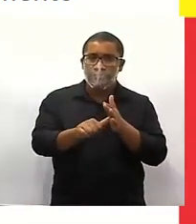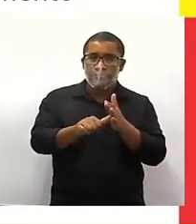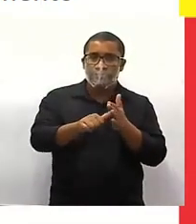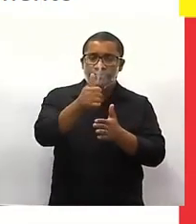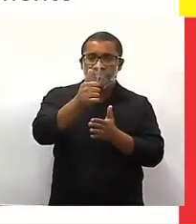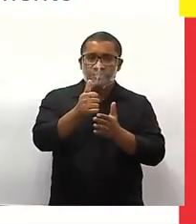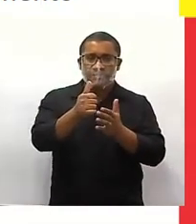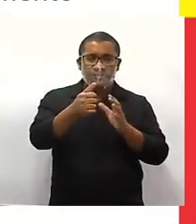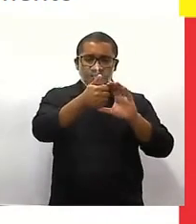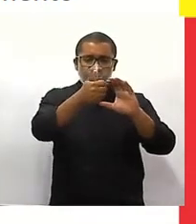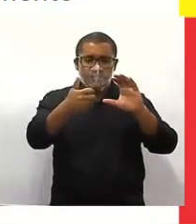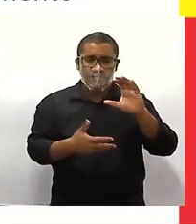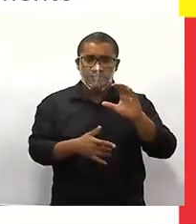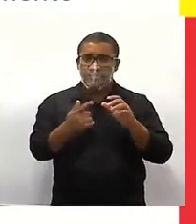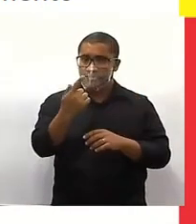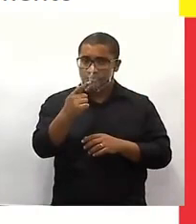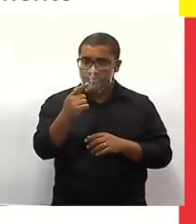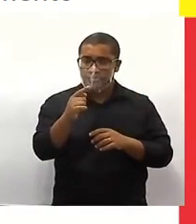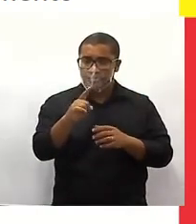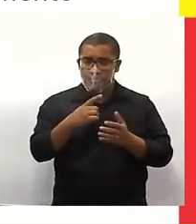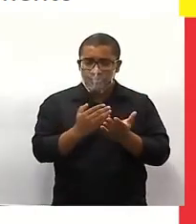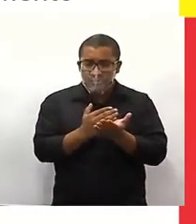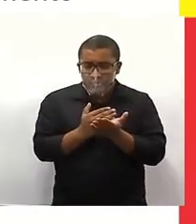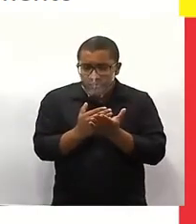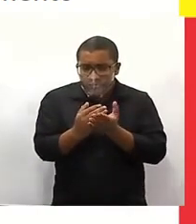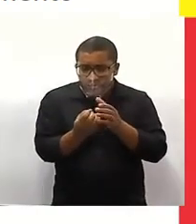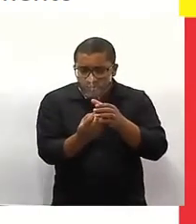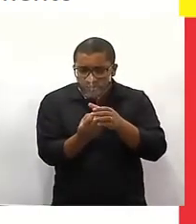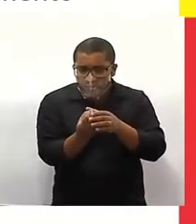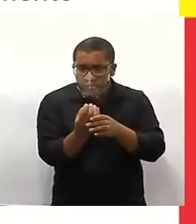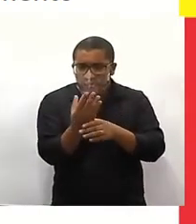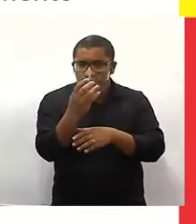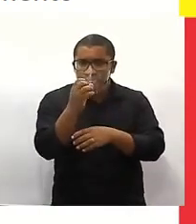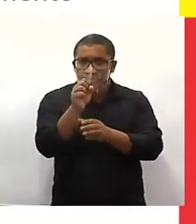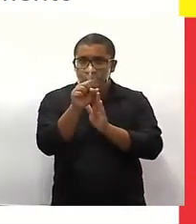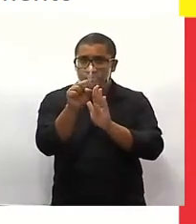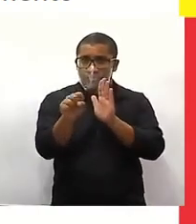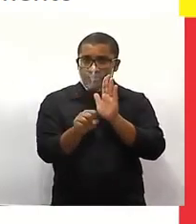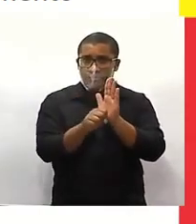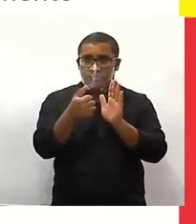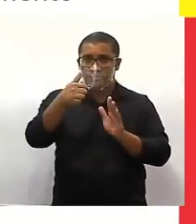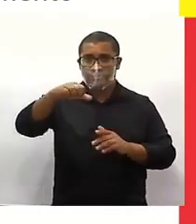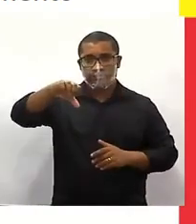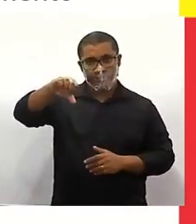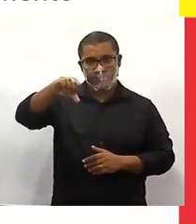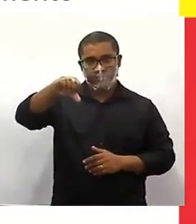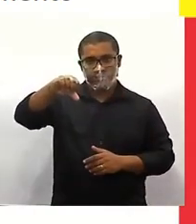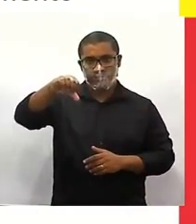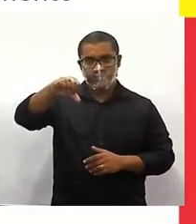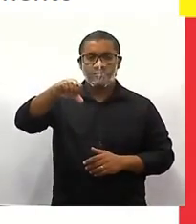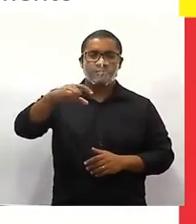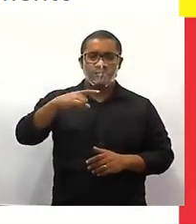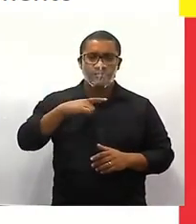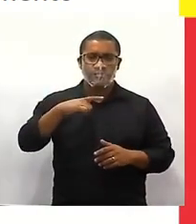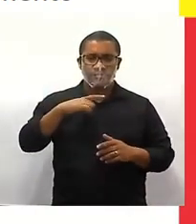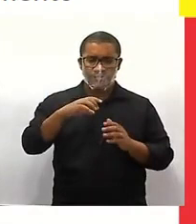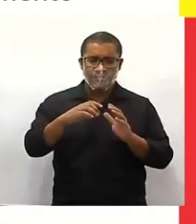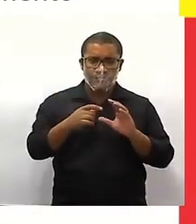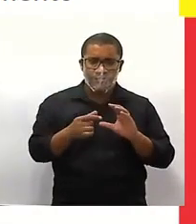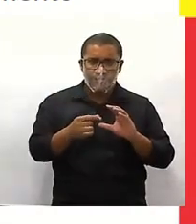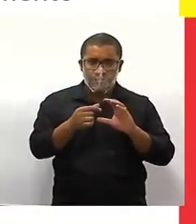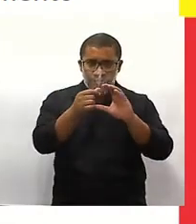a geografia, que emerge no final do século XIX, com a passagem do